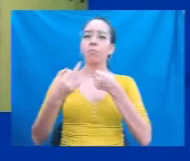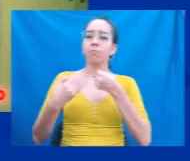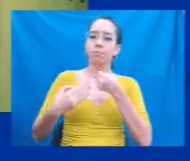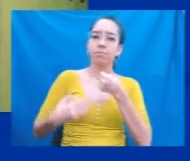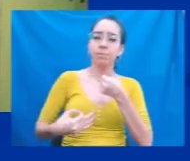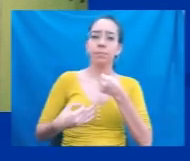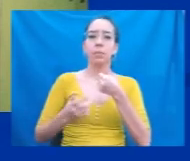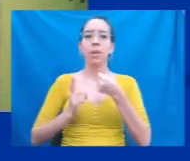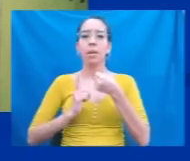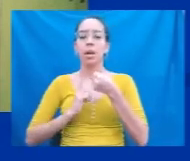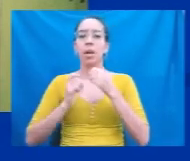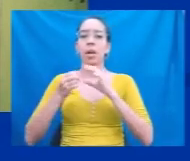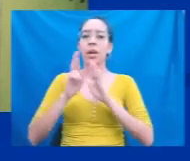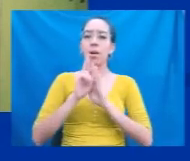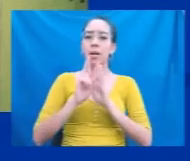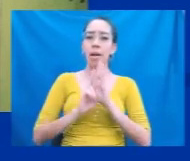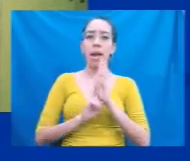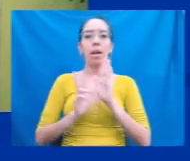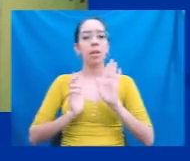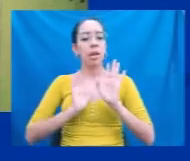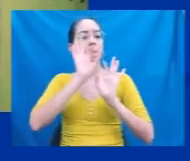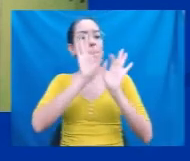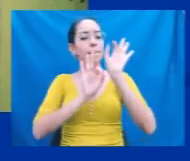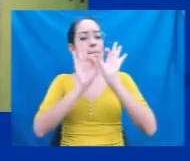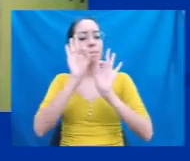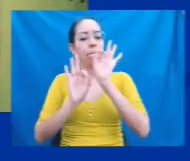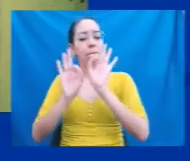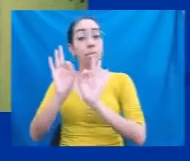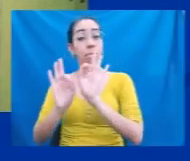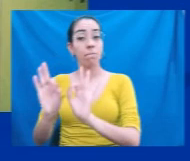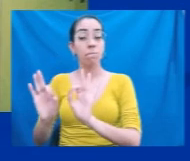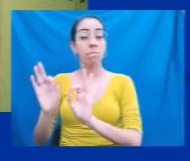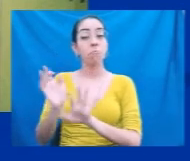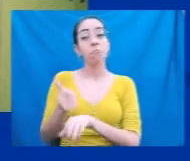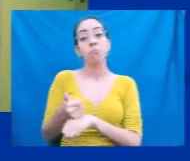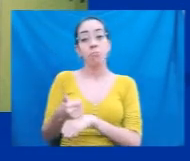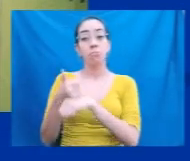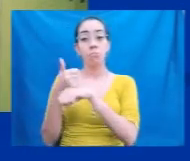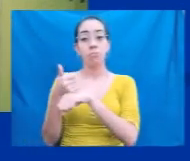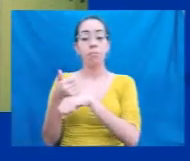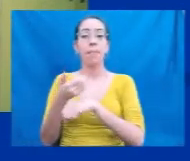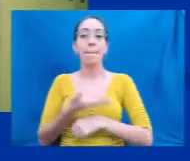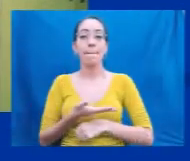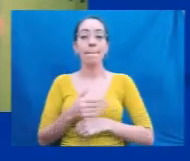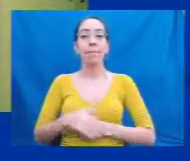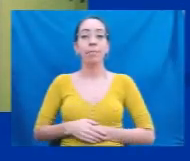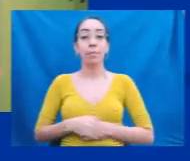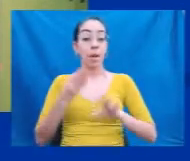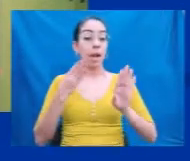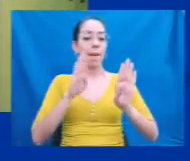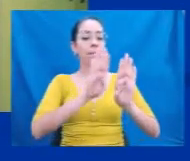rótulos íntegros aqui, então você vê, né, um certo critério, uma ordenação nesses produtos que estão armazenados